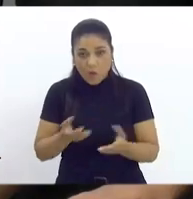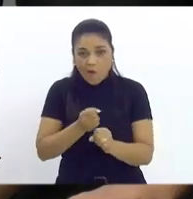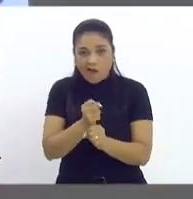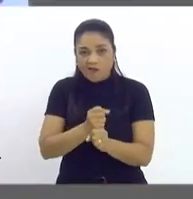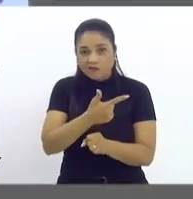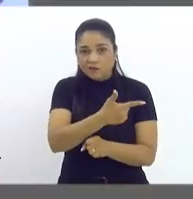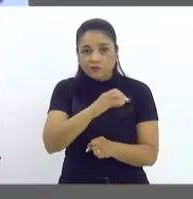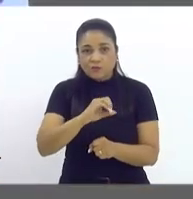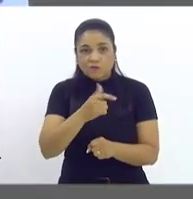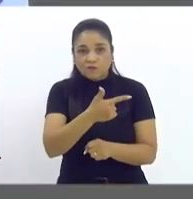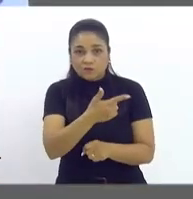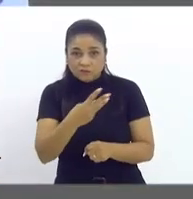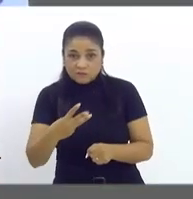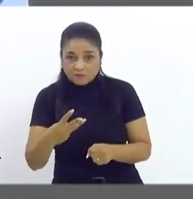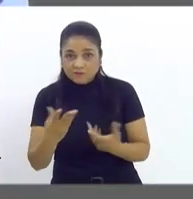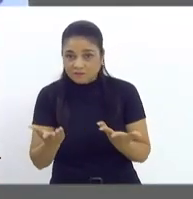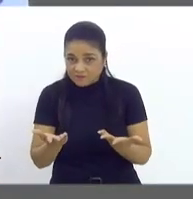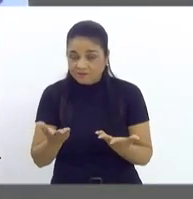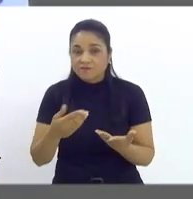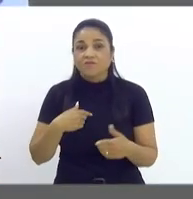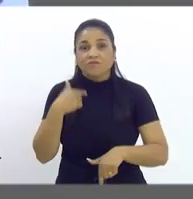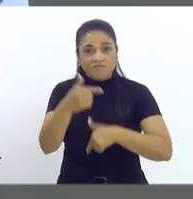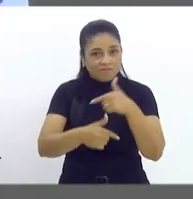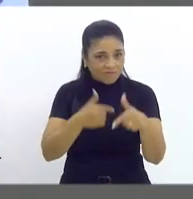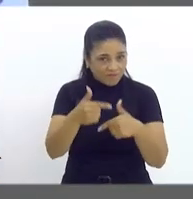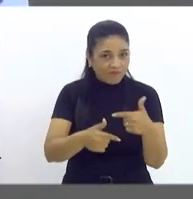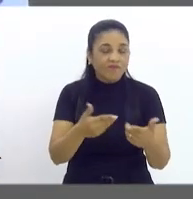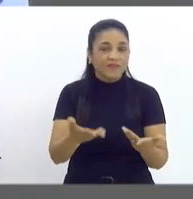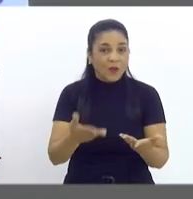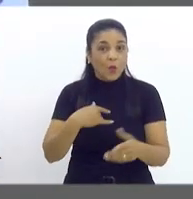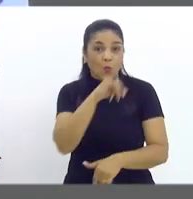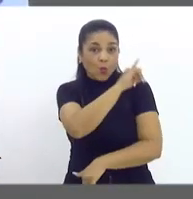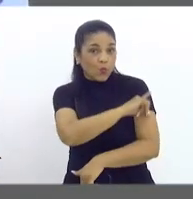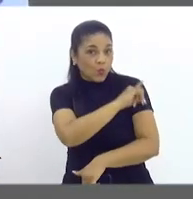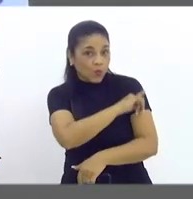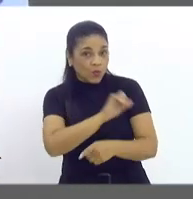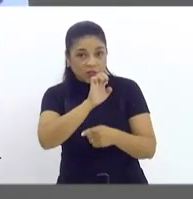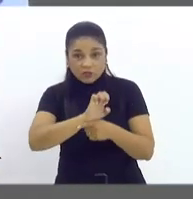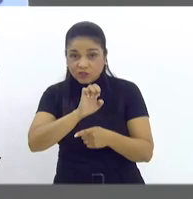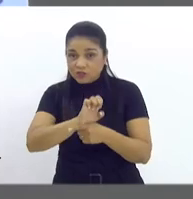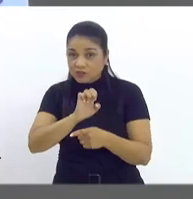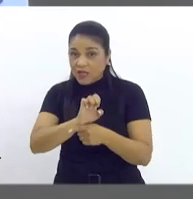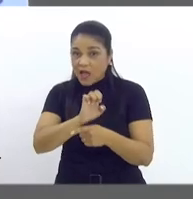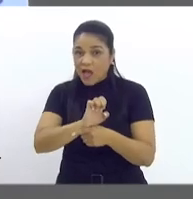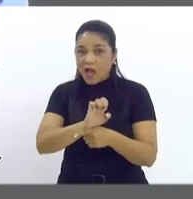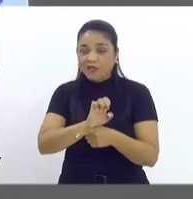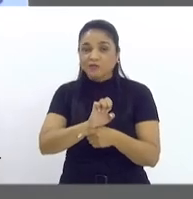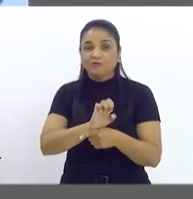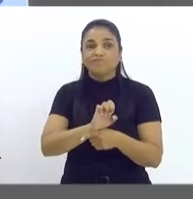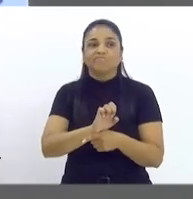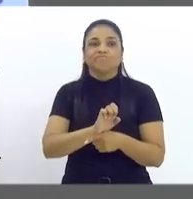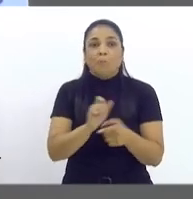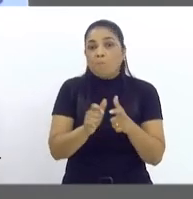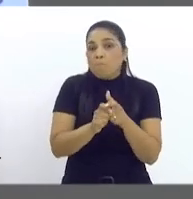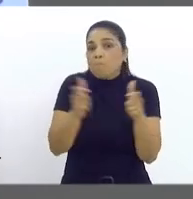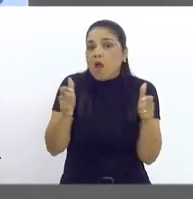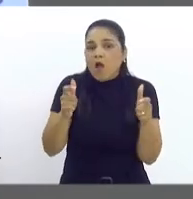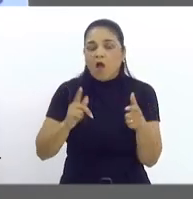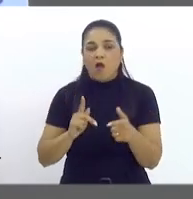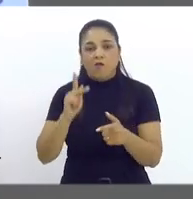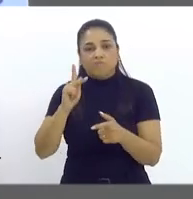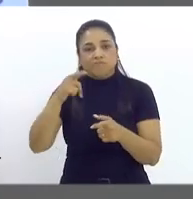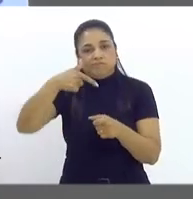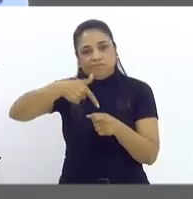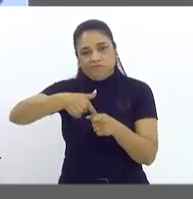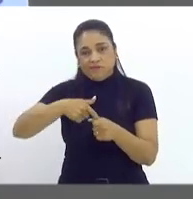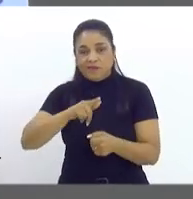serviço. O Rio de Janeiro é o estado com maior gasificação, nível de gasificação